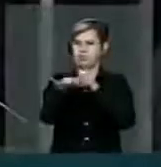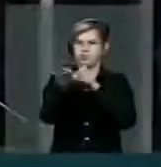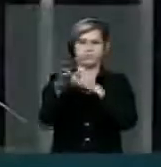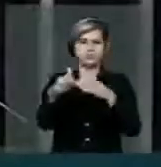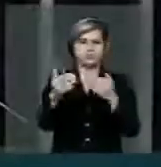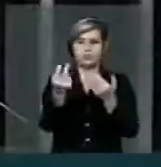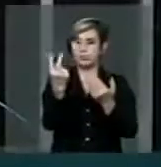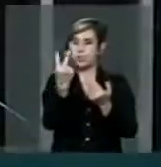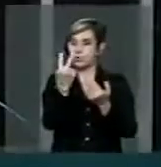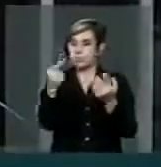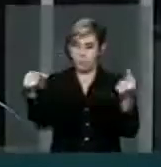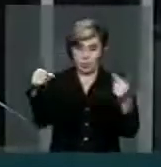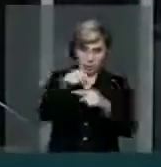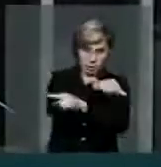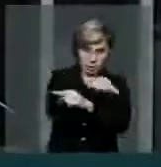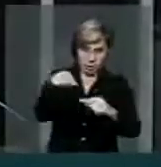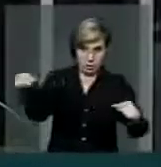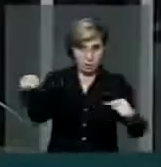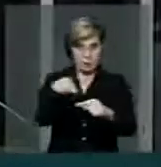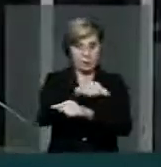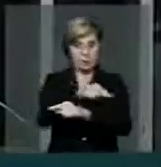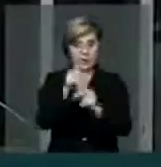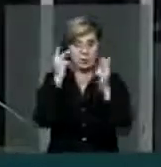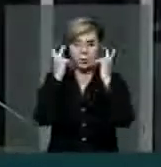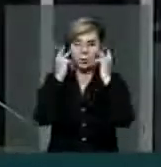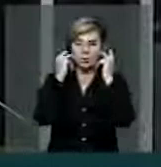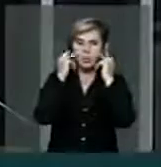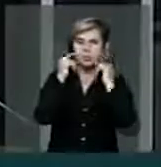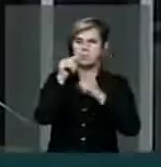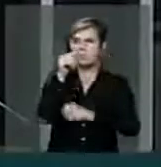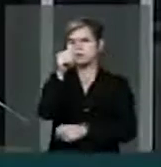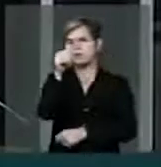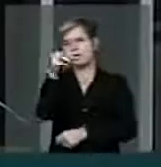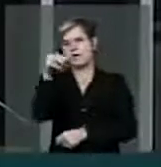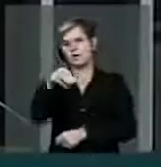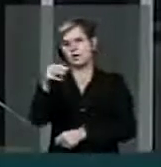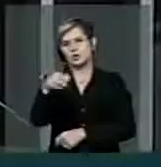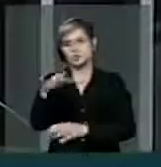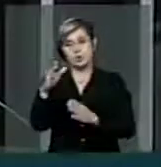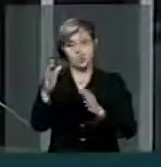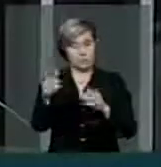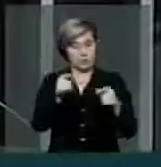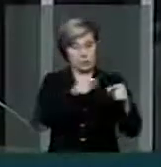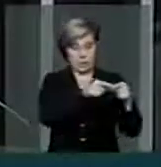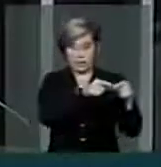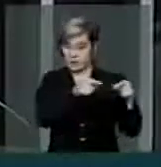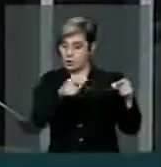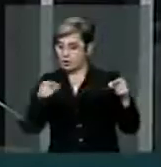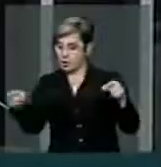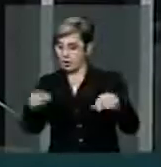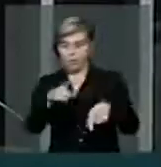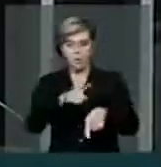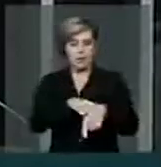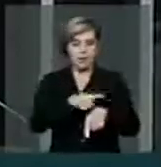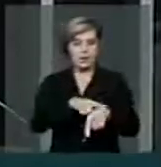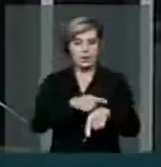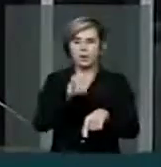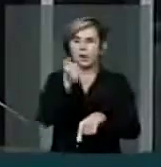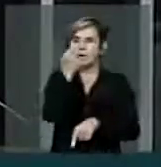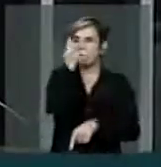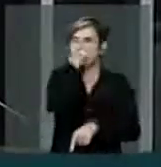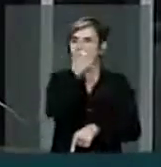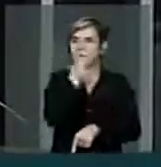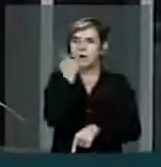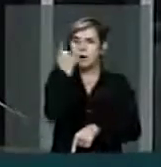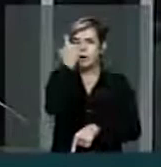2 sentidos do tráfego, normalmente, leva-se em média 7 minutos. E nesse sentido, nesse horário, passa-se quase 1 hora